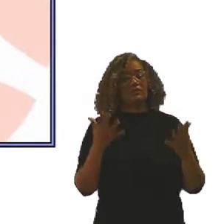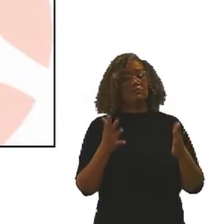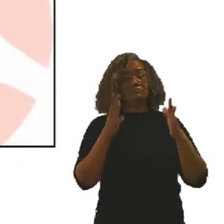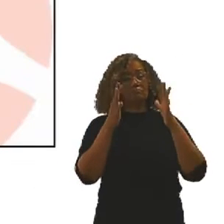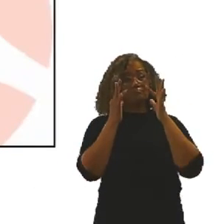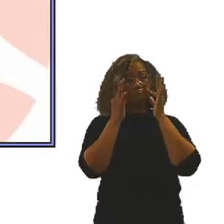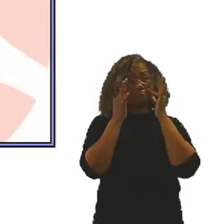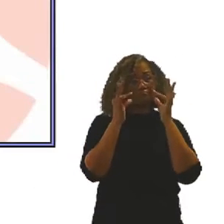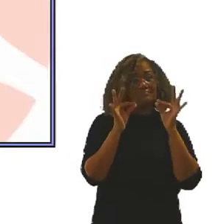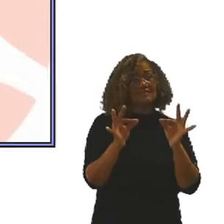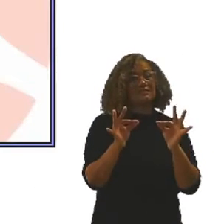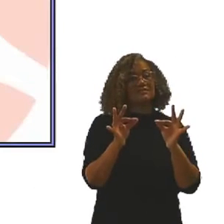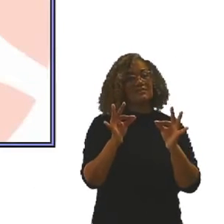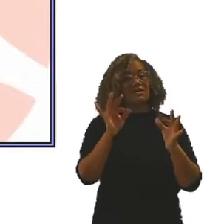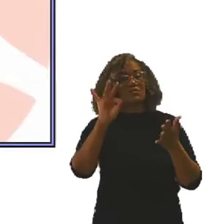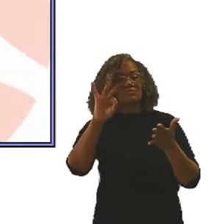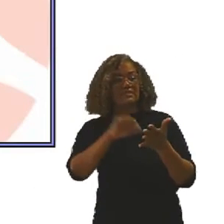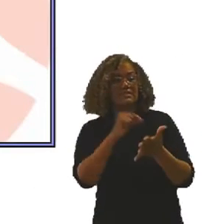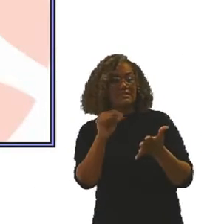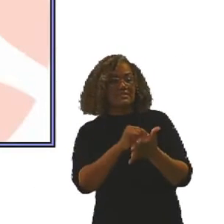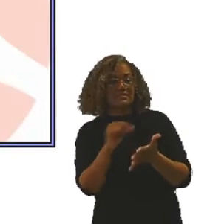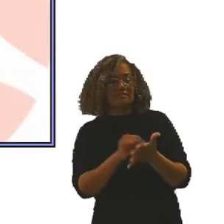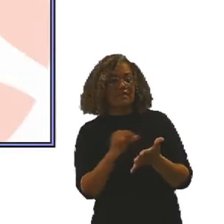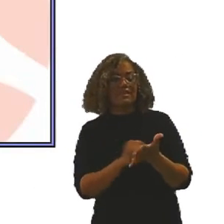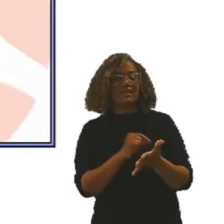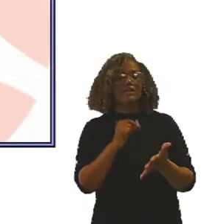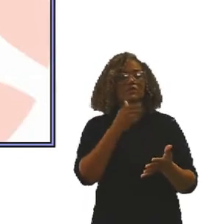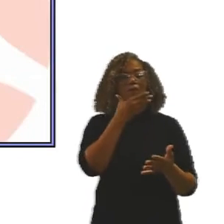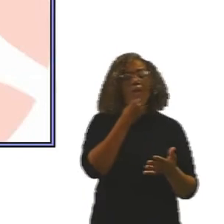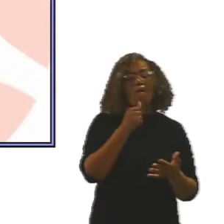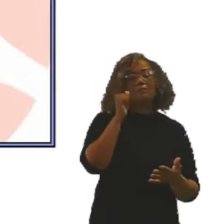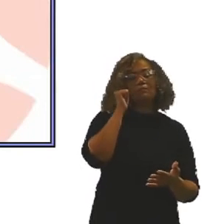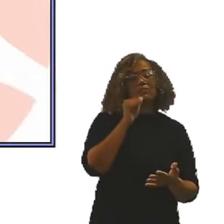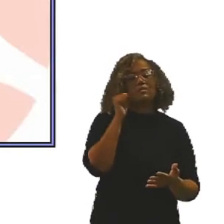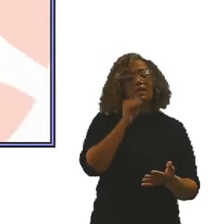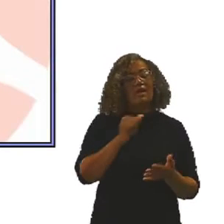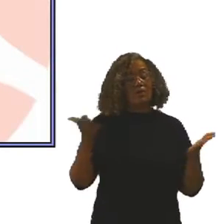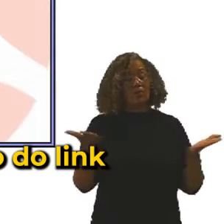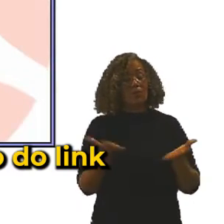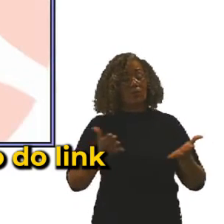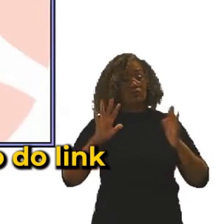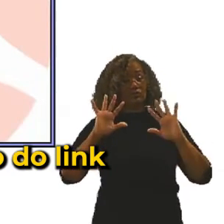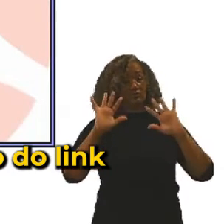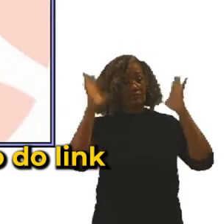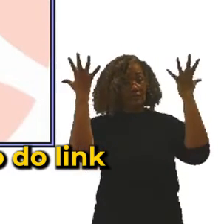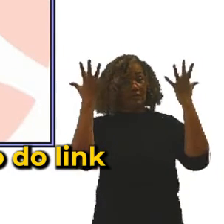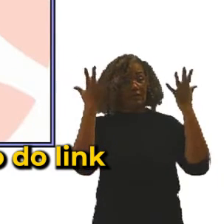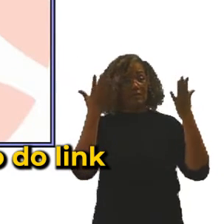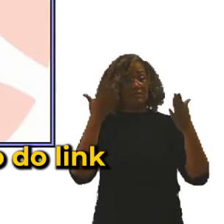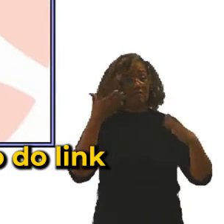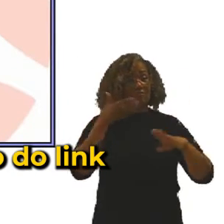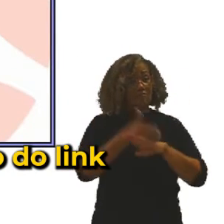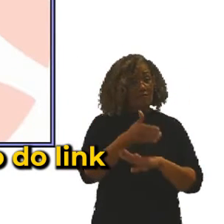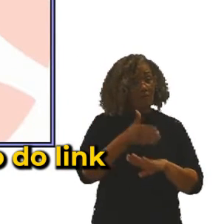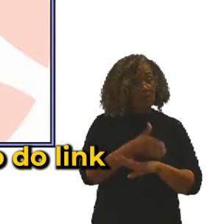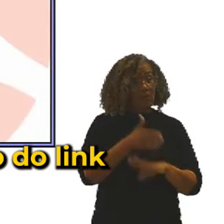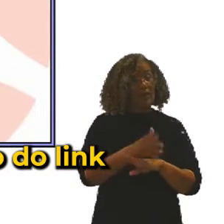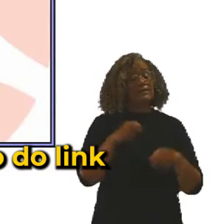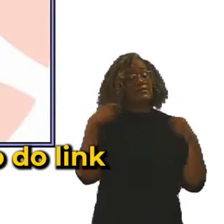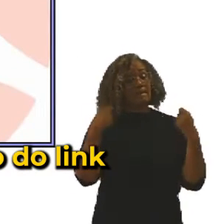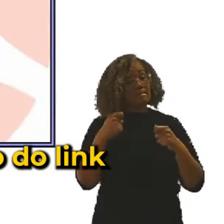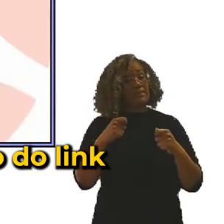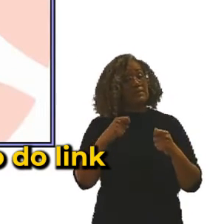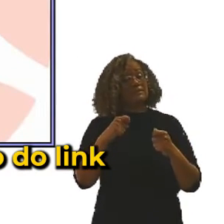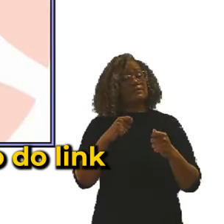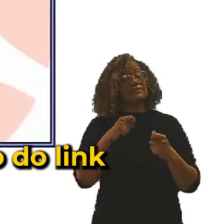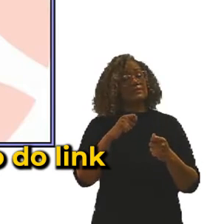Atenção, os inscritos e inscritas neste evento. Sua frequência deve ser registrada